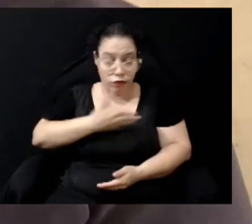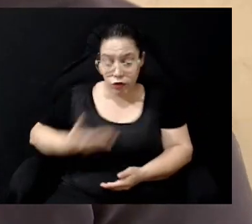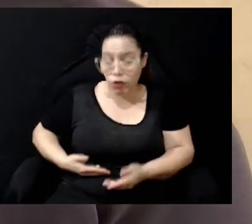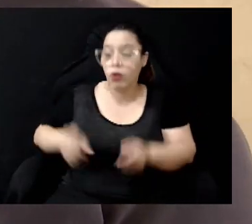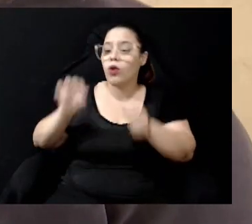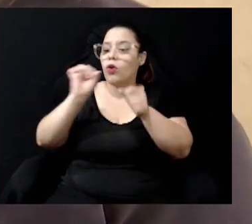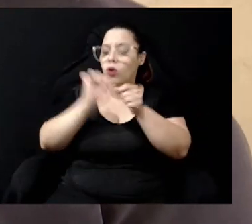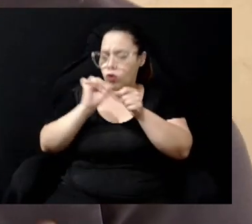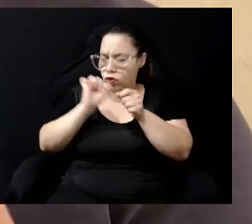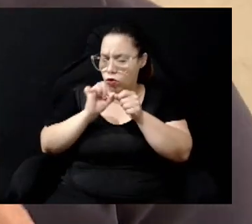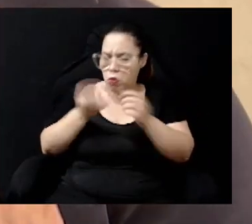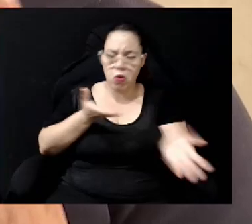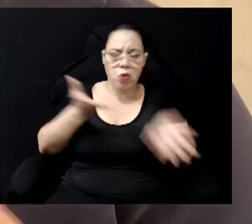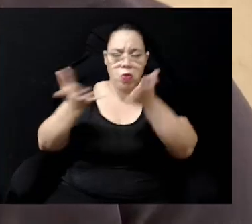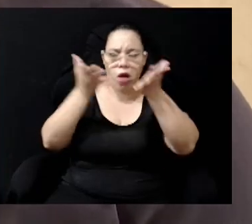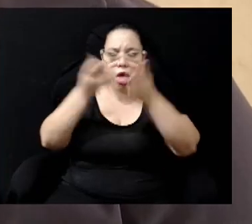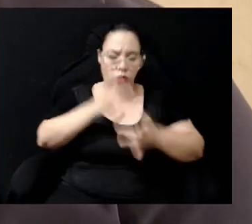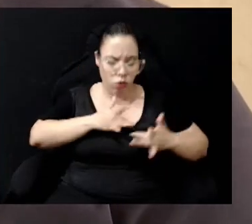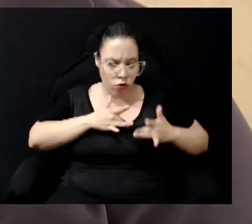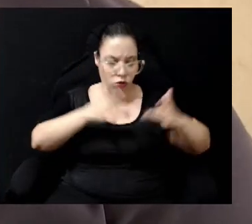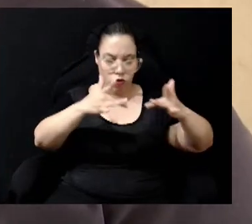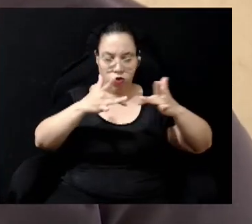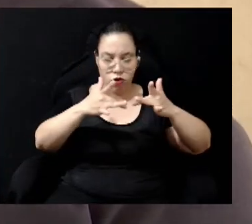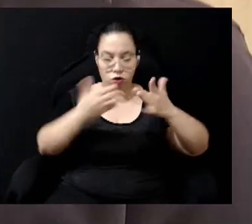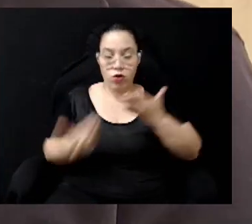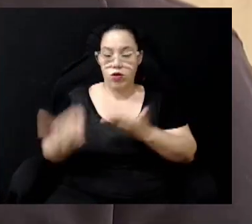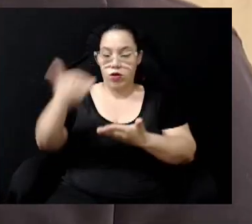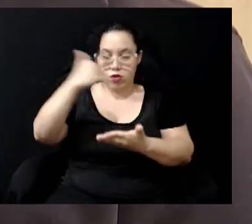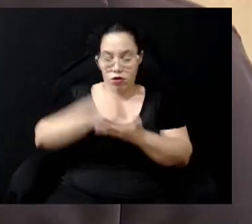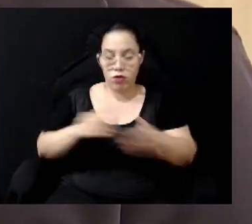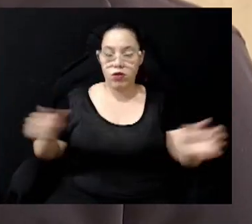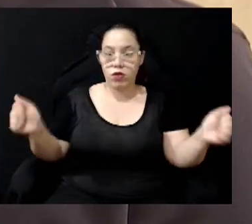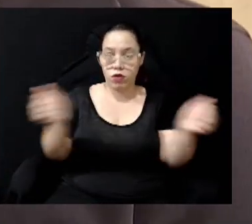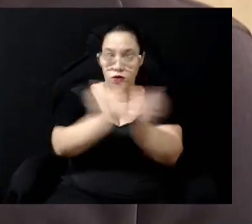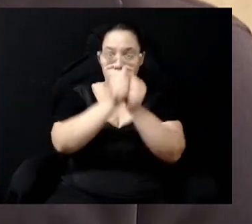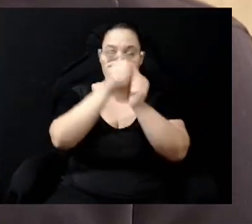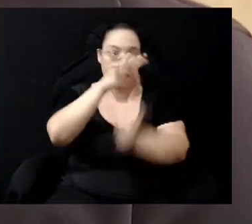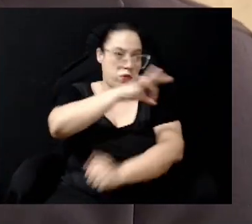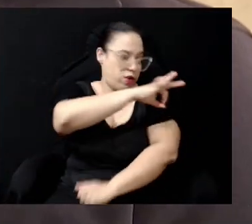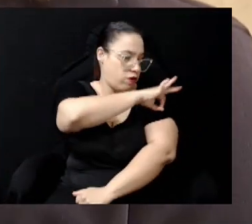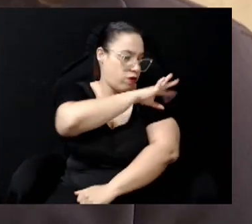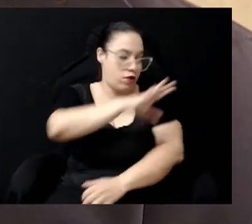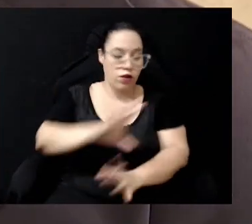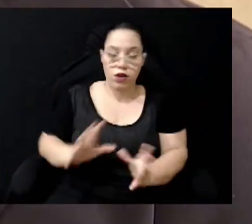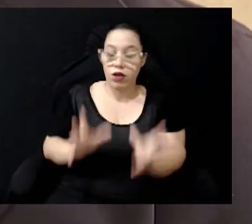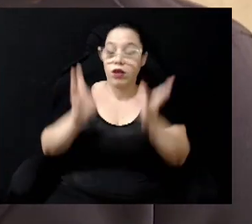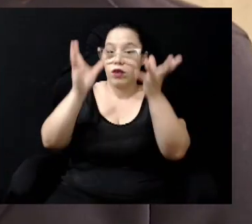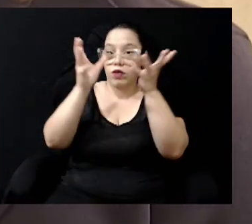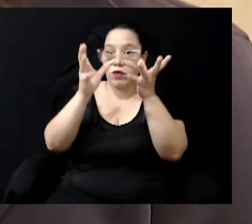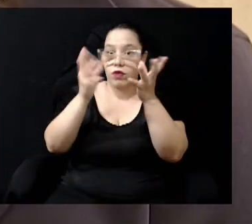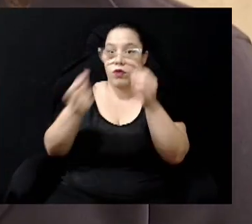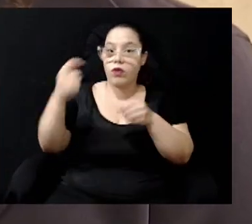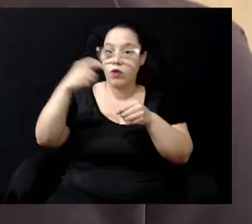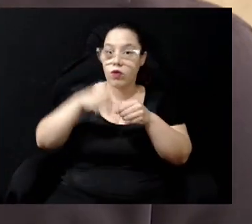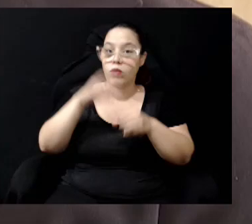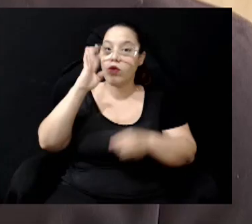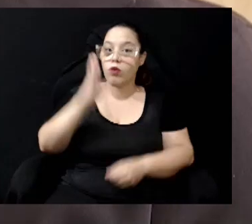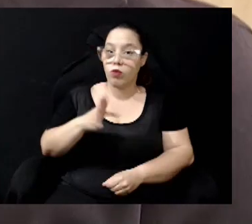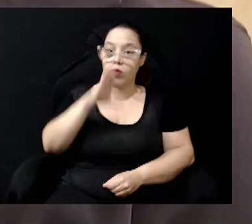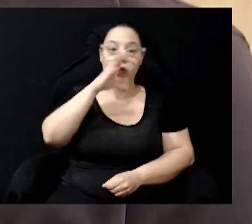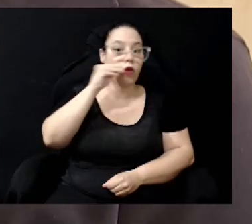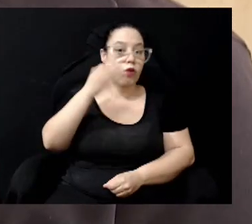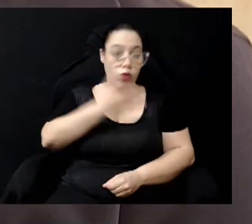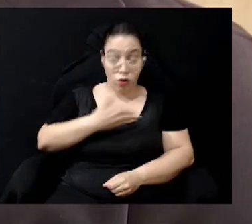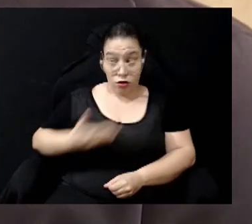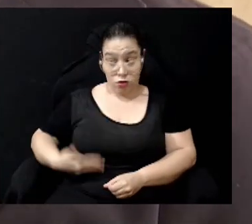ação voluntária e trazer junto para a Prefeitura. Essa campanha ela foi voltada a princípio para o servidor público,